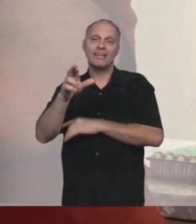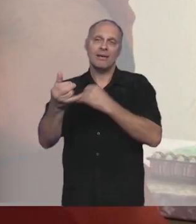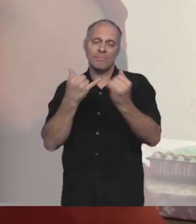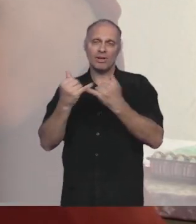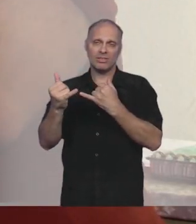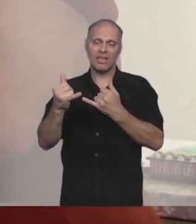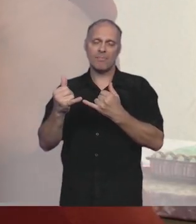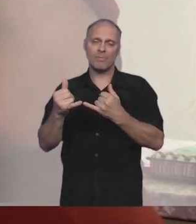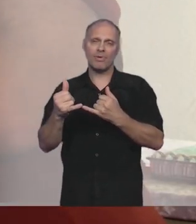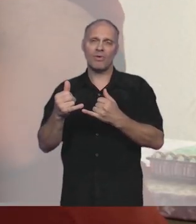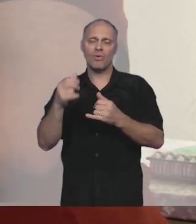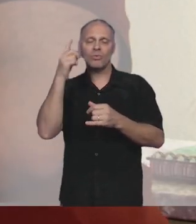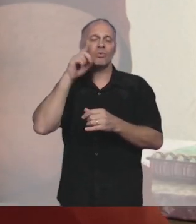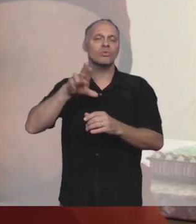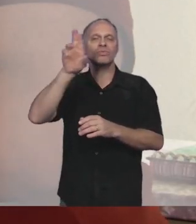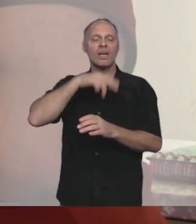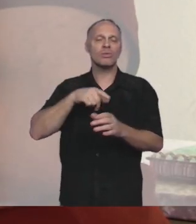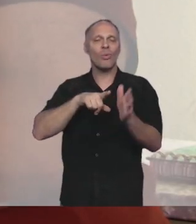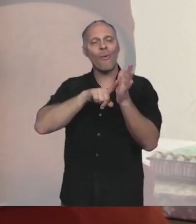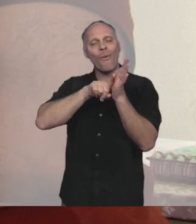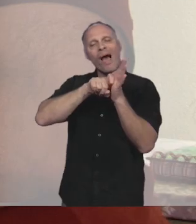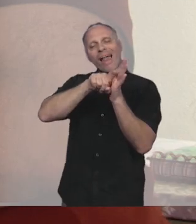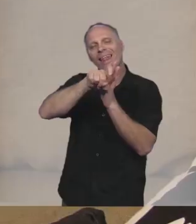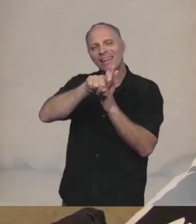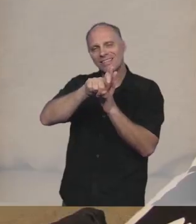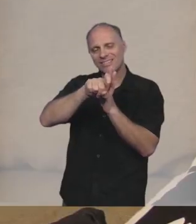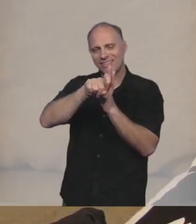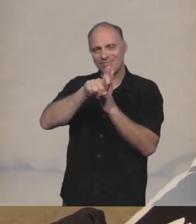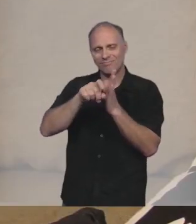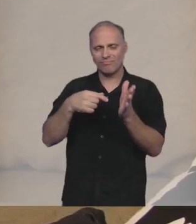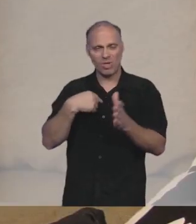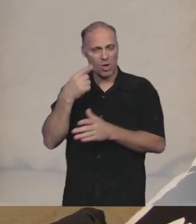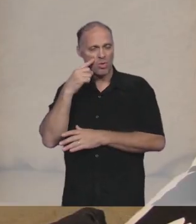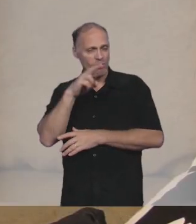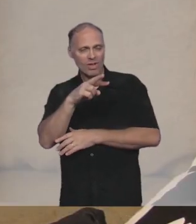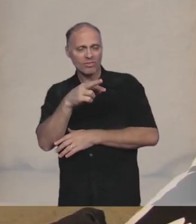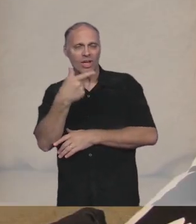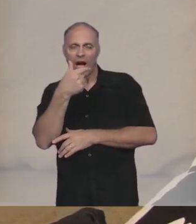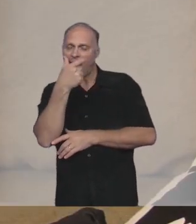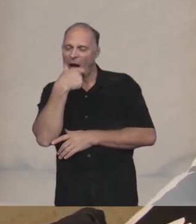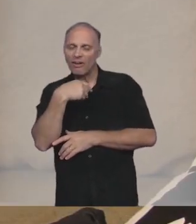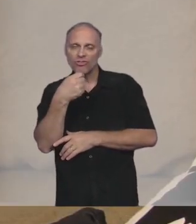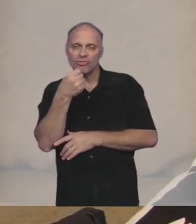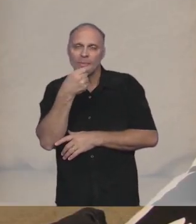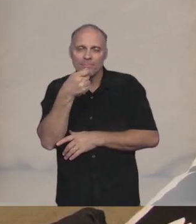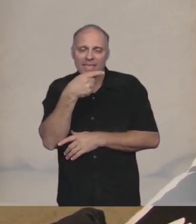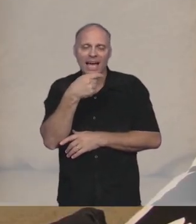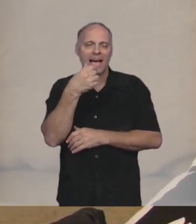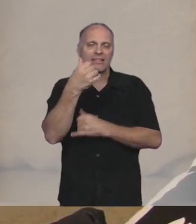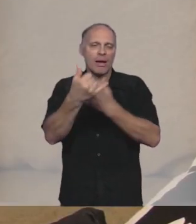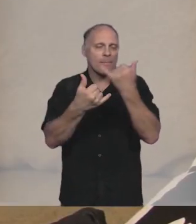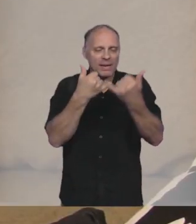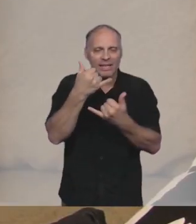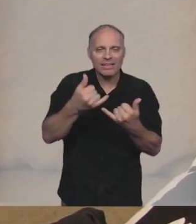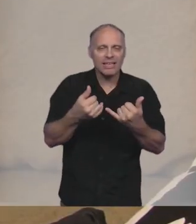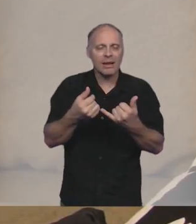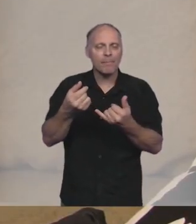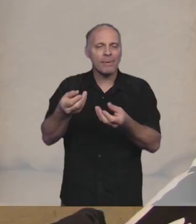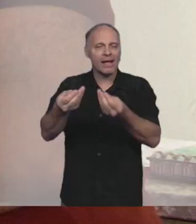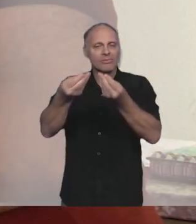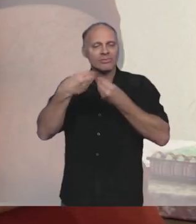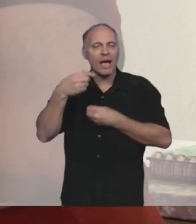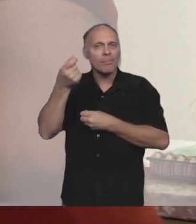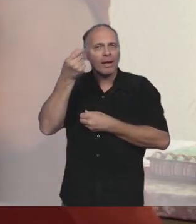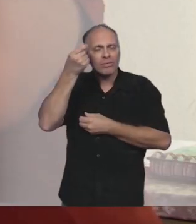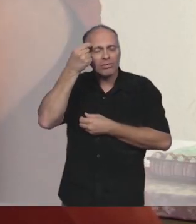vejo justamente o humor para conscientizar, né? Mas através dessa caricatura que extrapola qualquer limite,